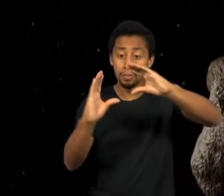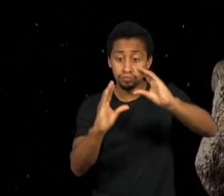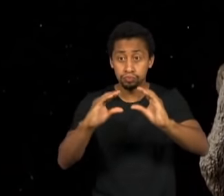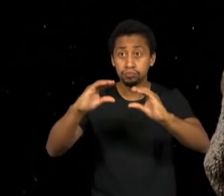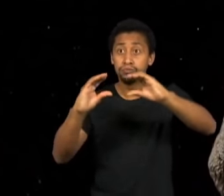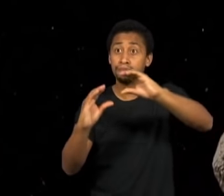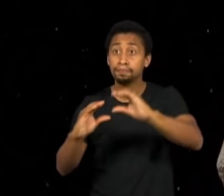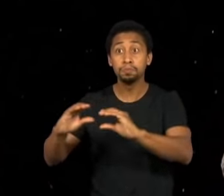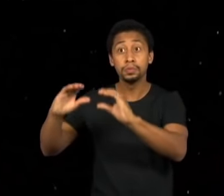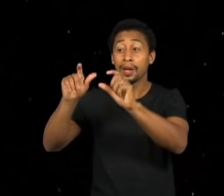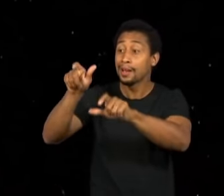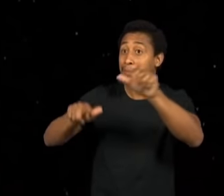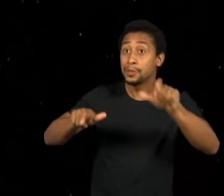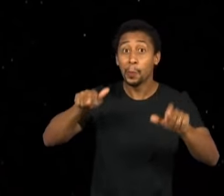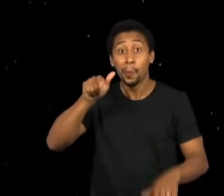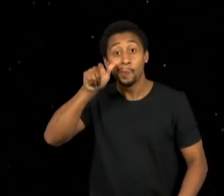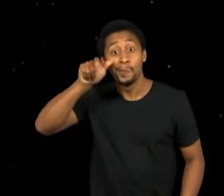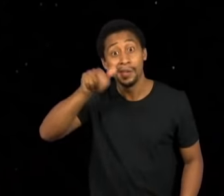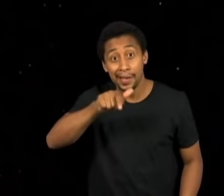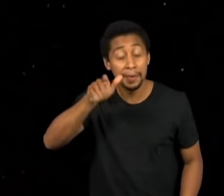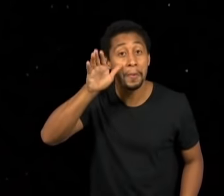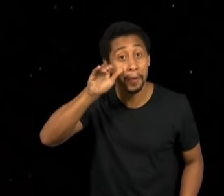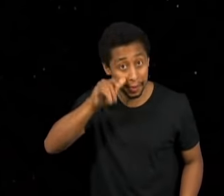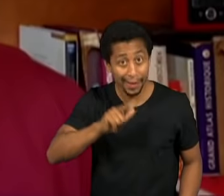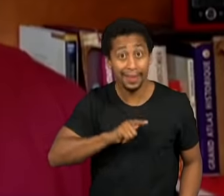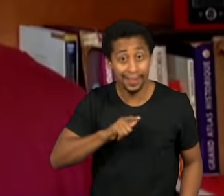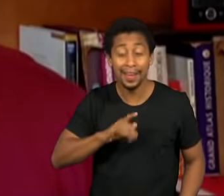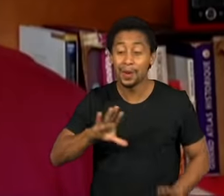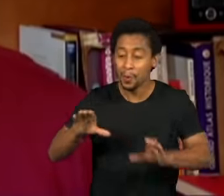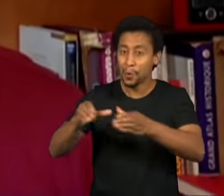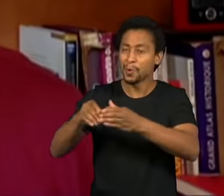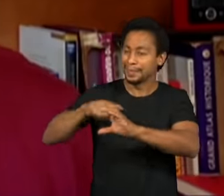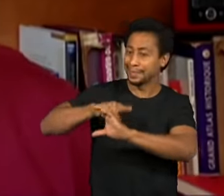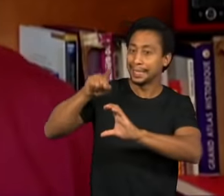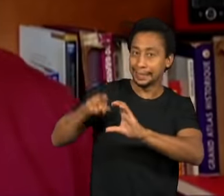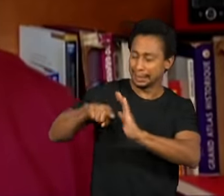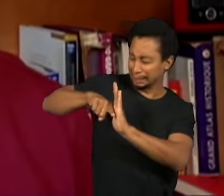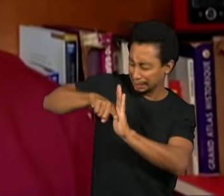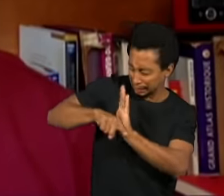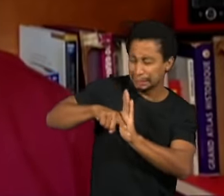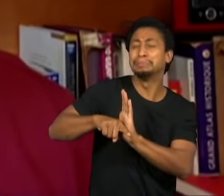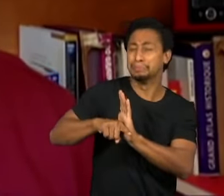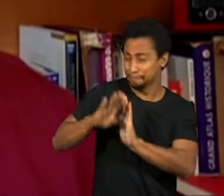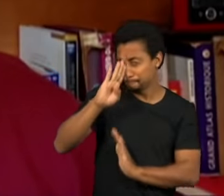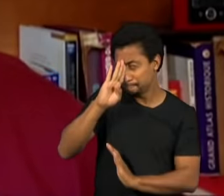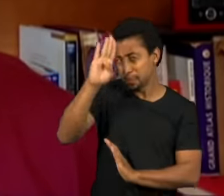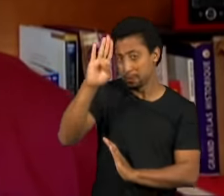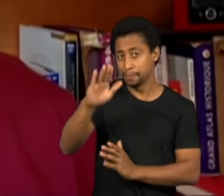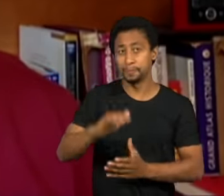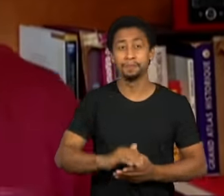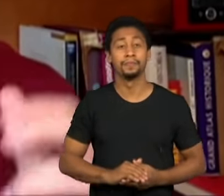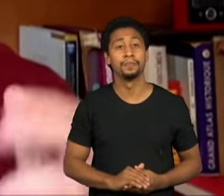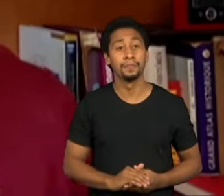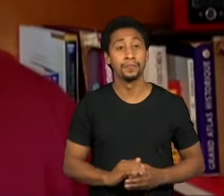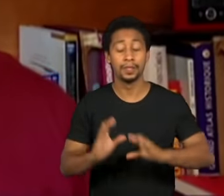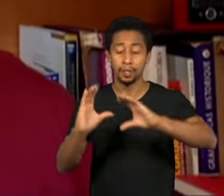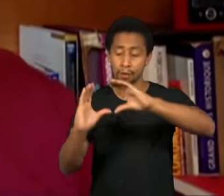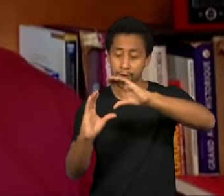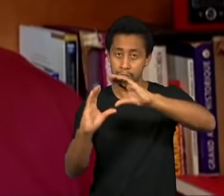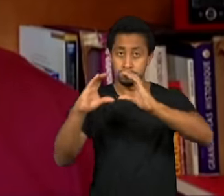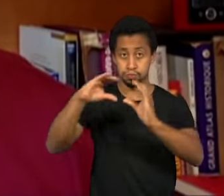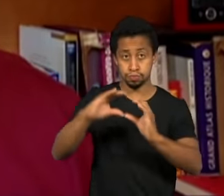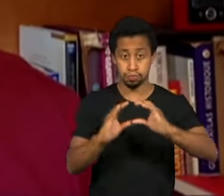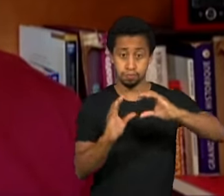em especial a dos cientistas. Os asteroides são fósseis, entre aspas,